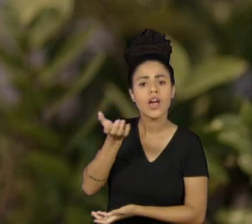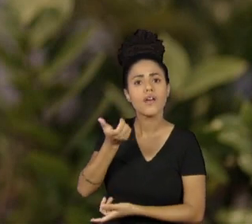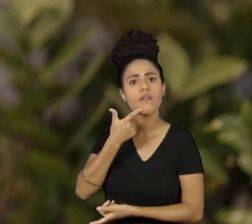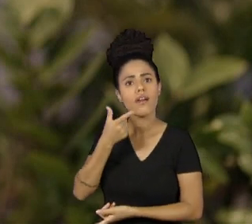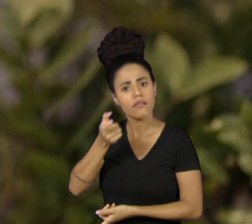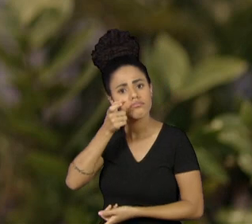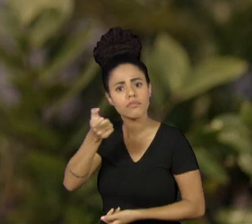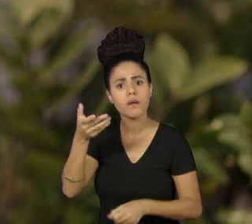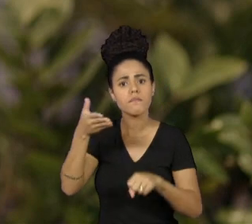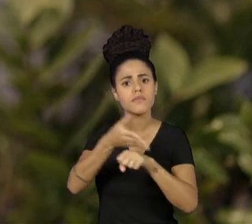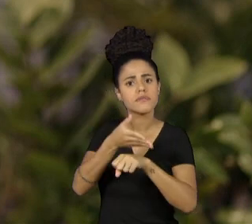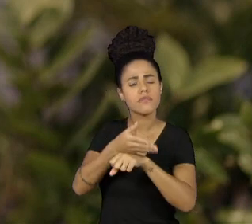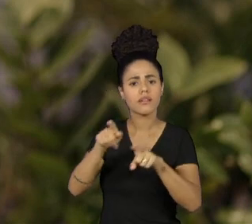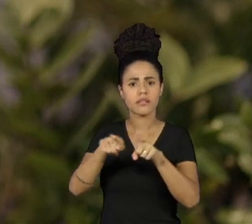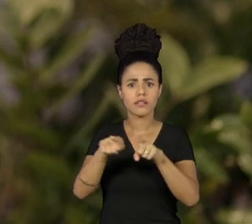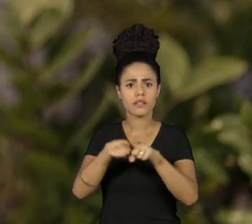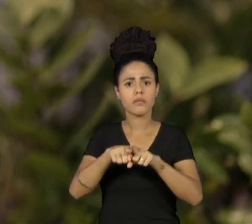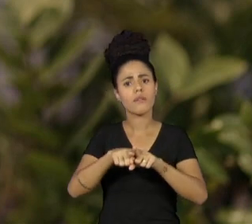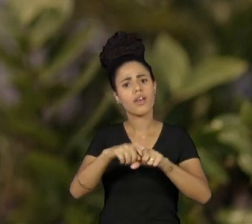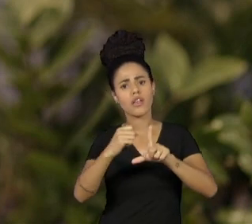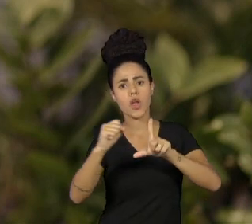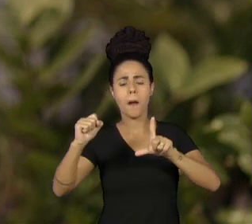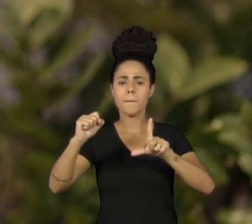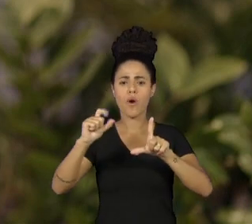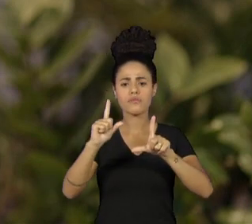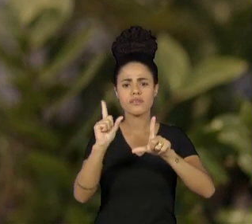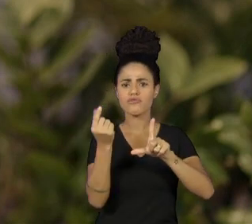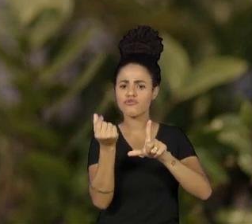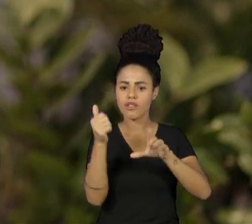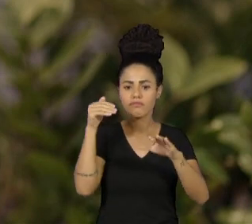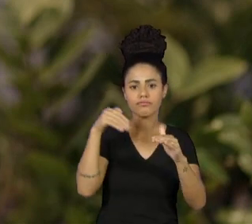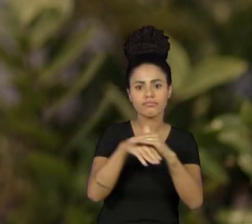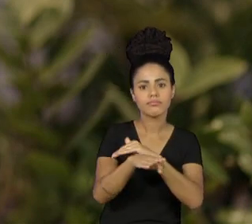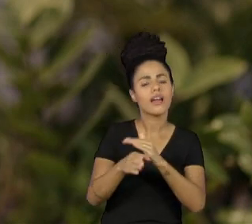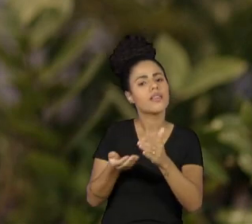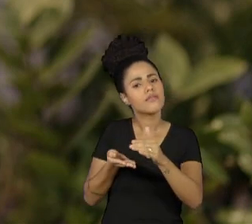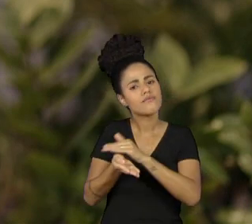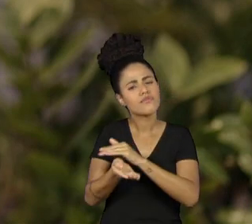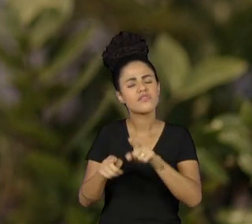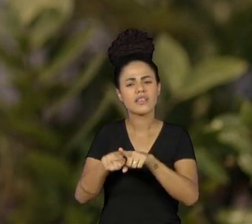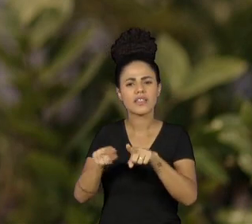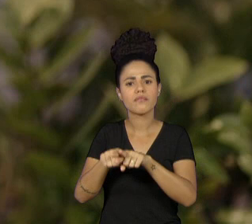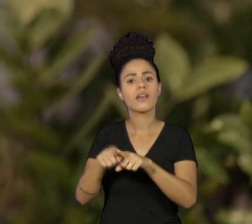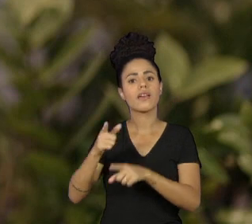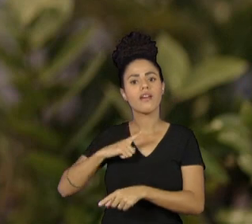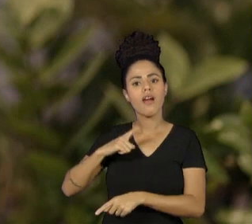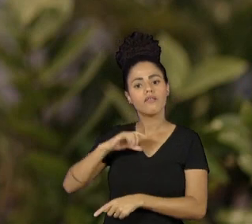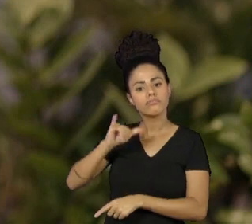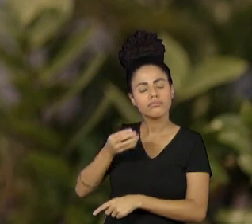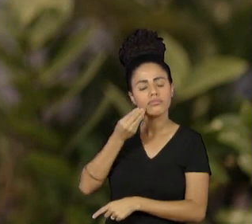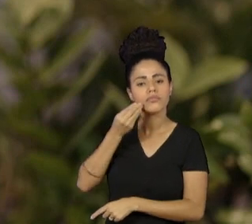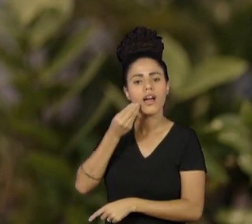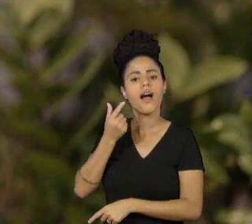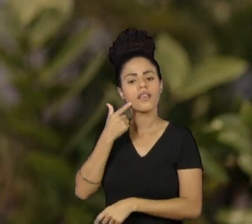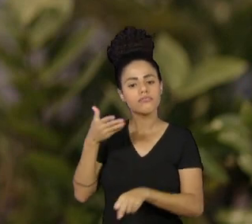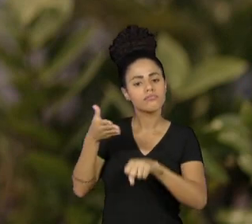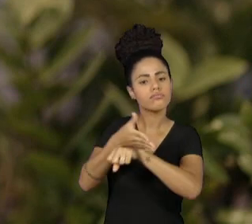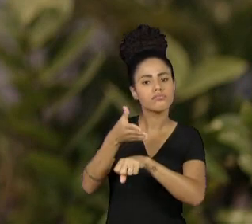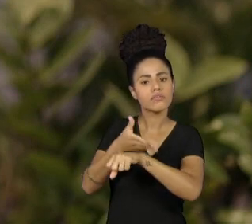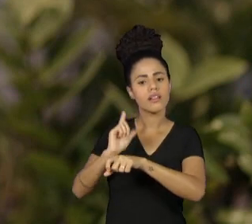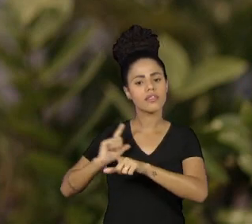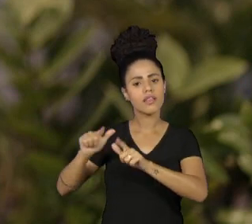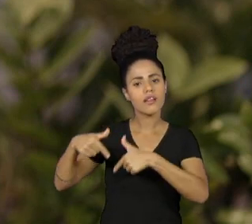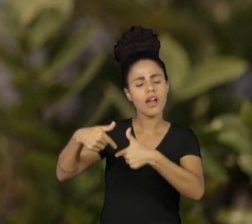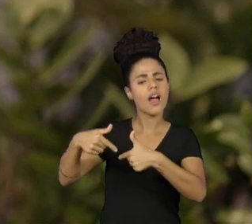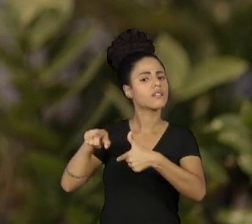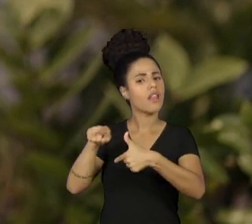interesse em participar, em trabalhar na Bolsa. E foi por intermédio dessa iniciativa, né, dessa participação que eles tiveram